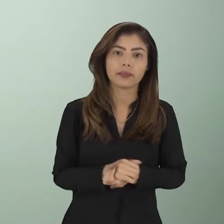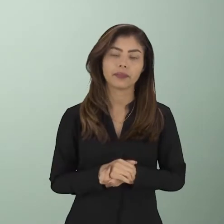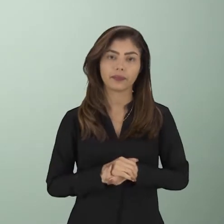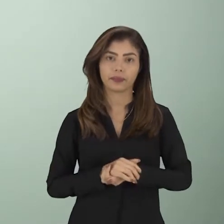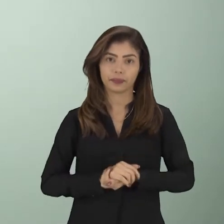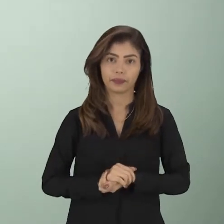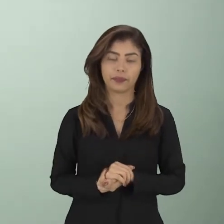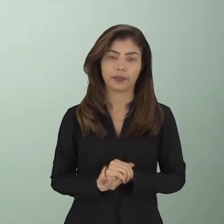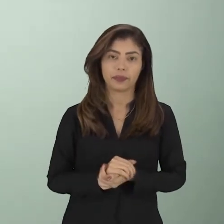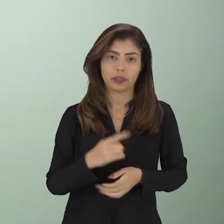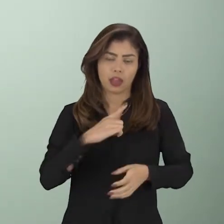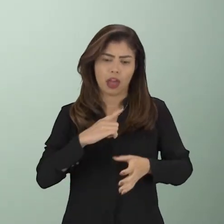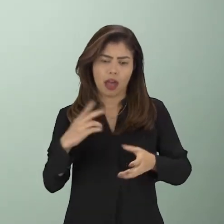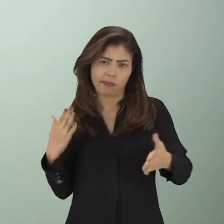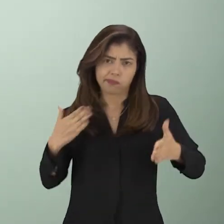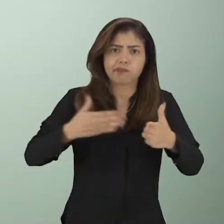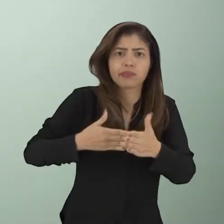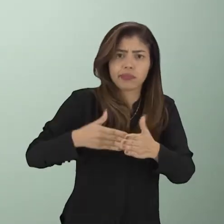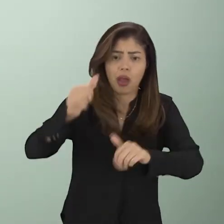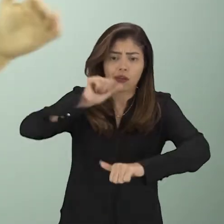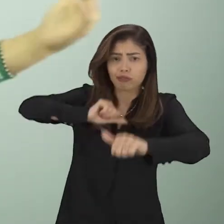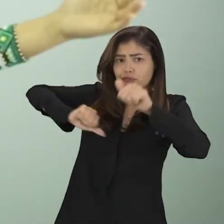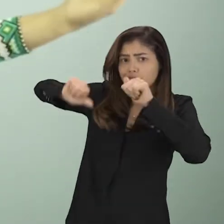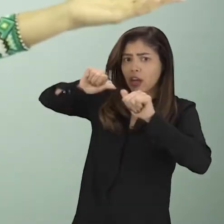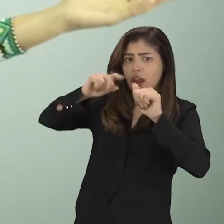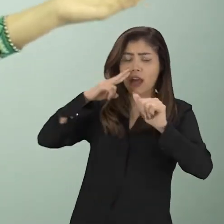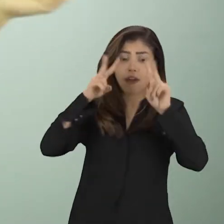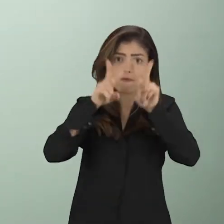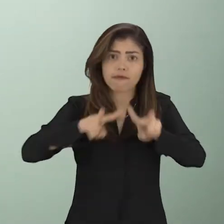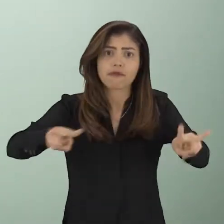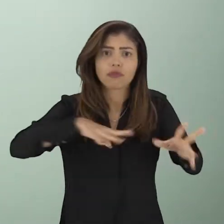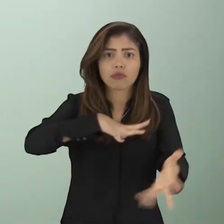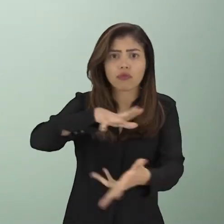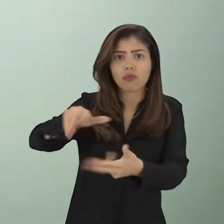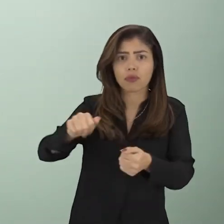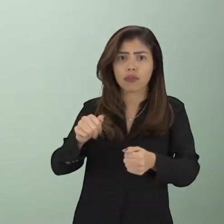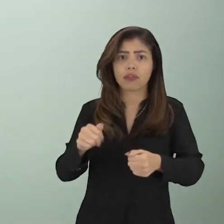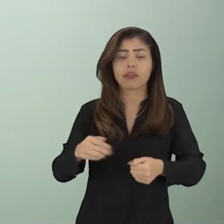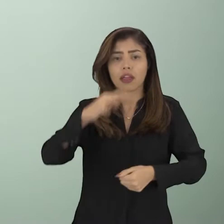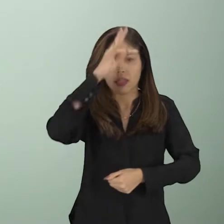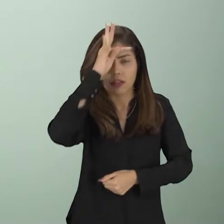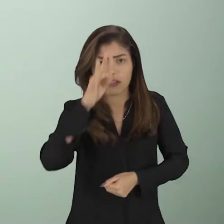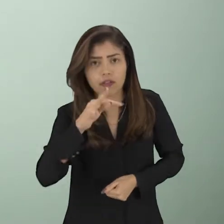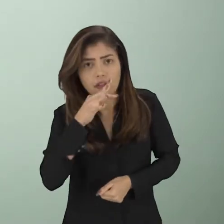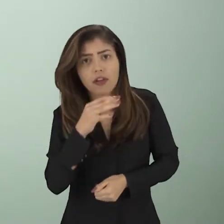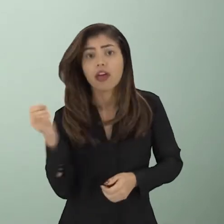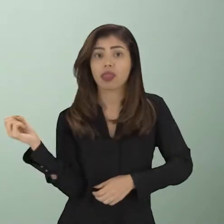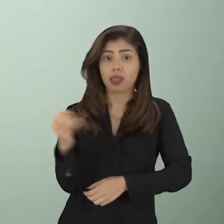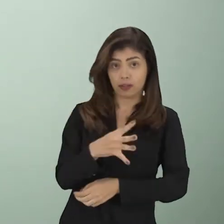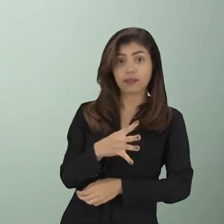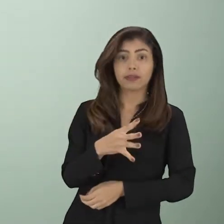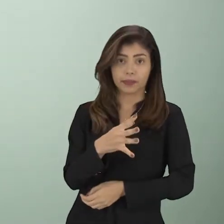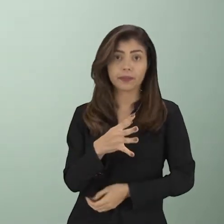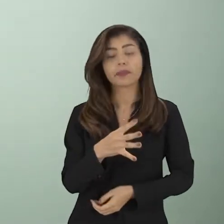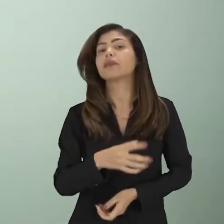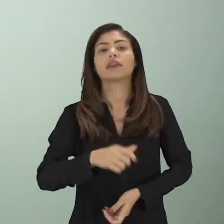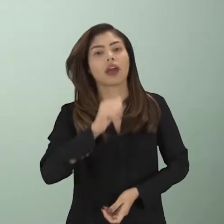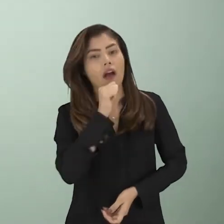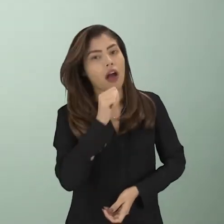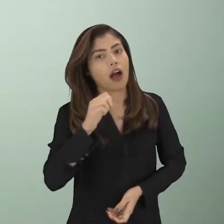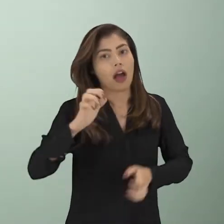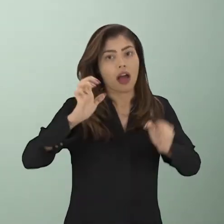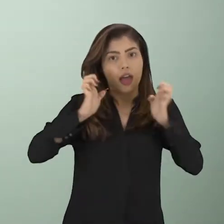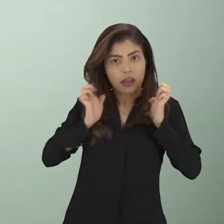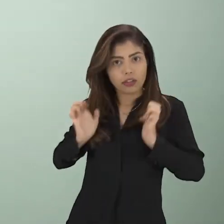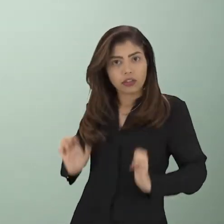que coloca em contraste essa visão de mundo tradicional e a nova visão de mundo, que é um desafio ético, porque ainda não há um